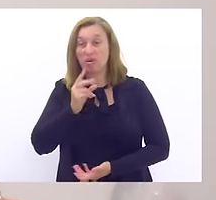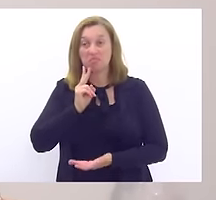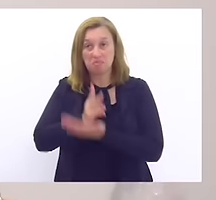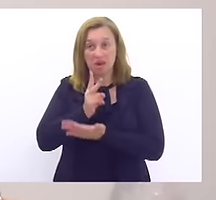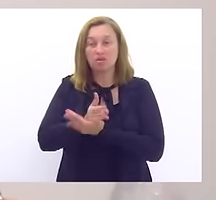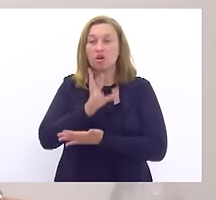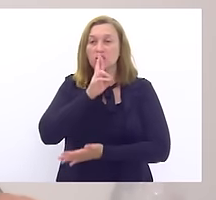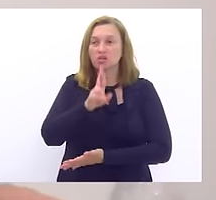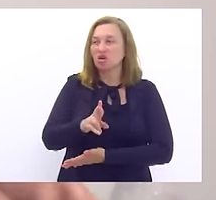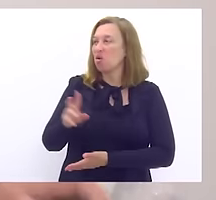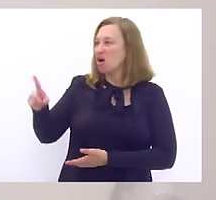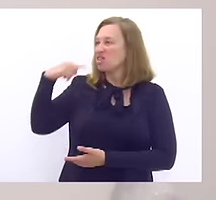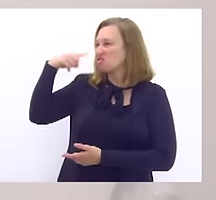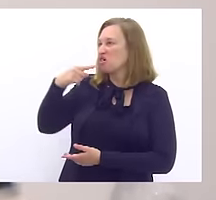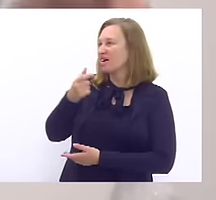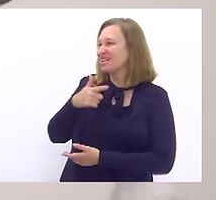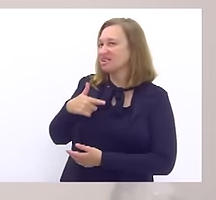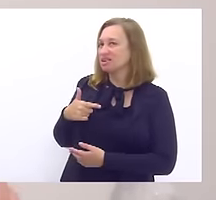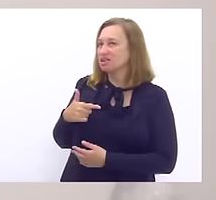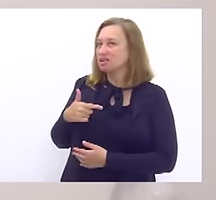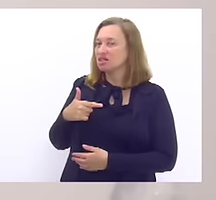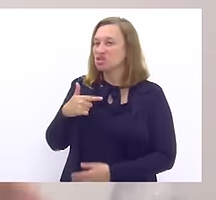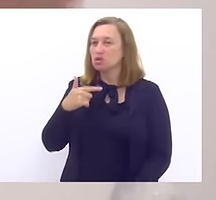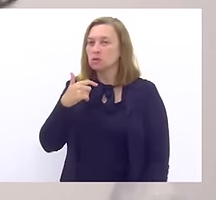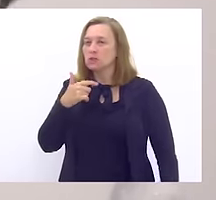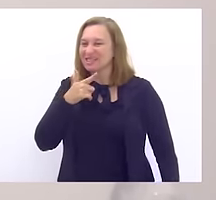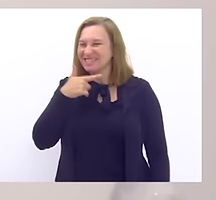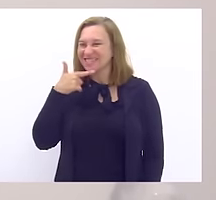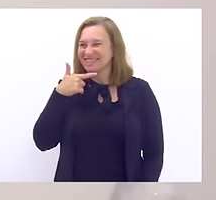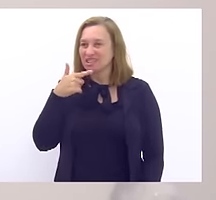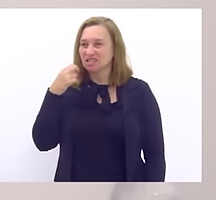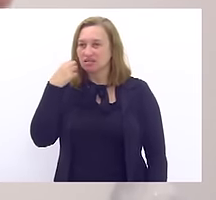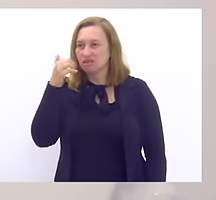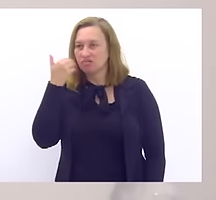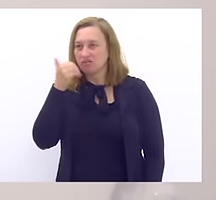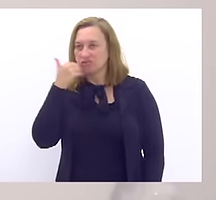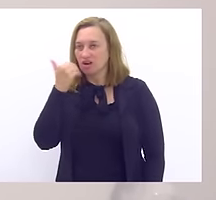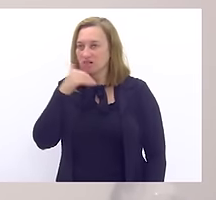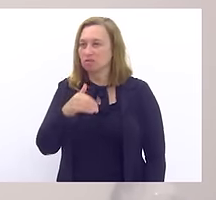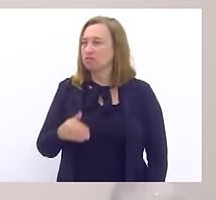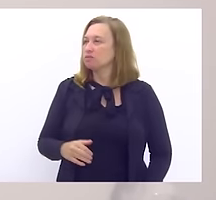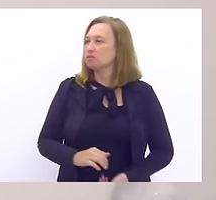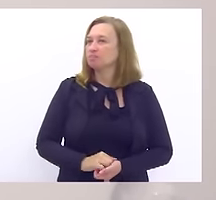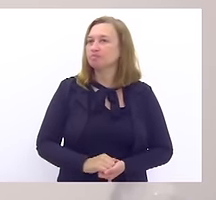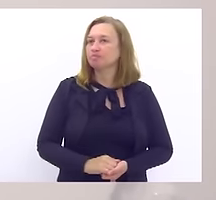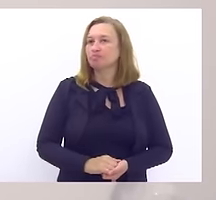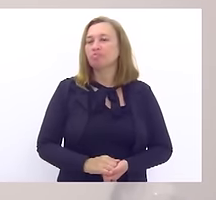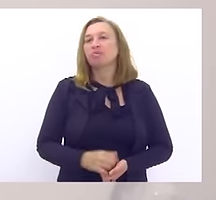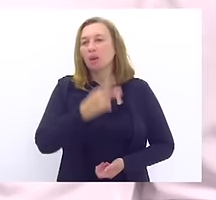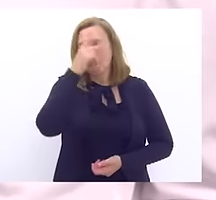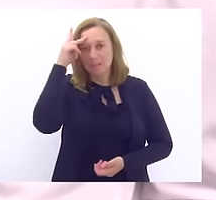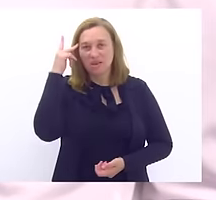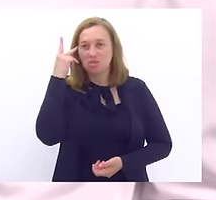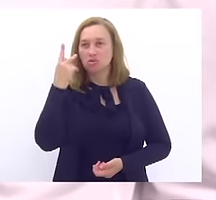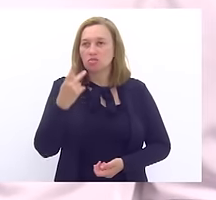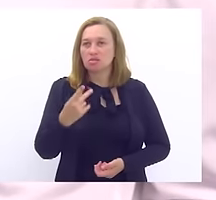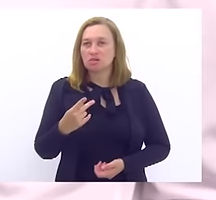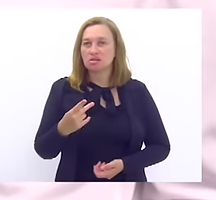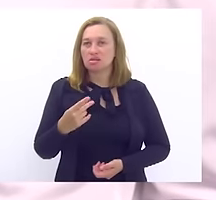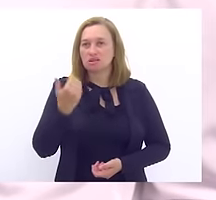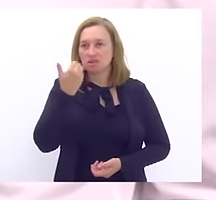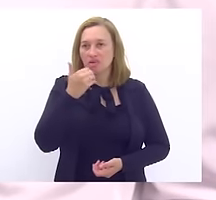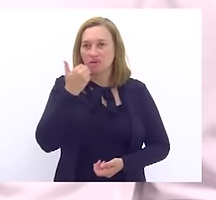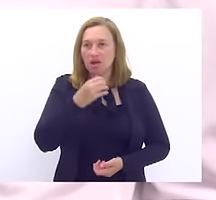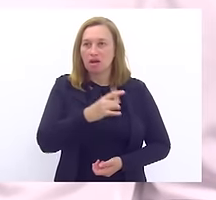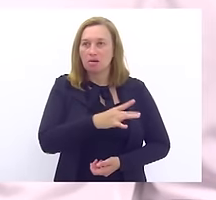o Senhor Jesus cínico dele lá o advogado sorriso em cima calor orientou a calar mas são pessoas frouxas que